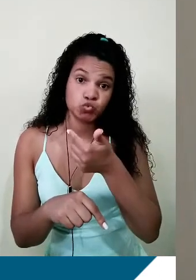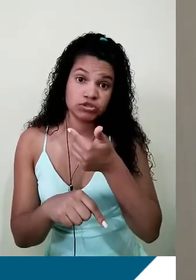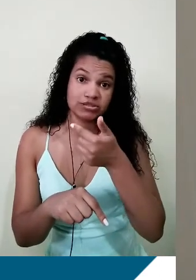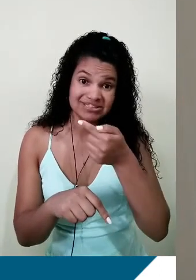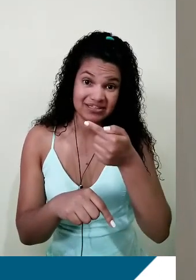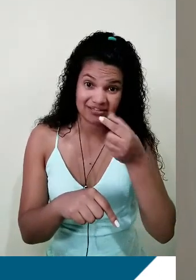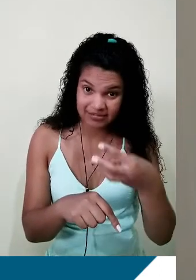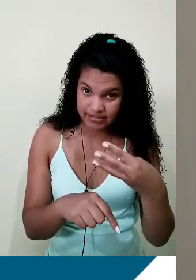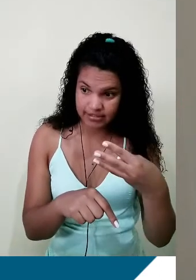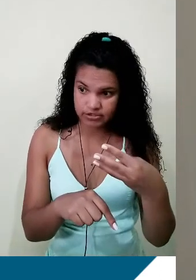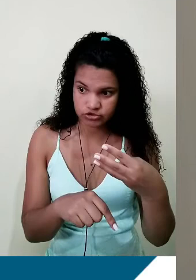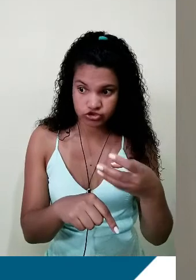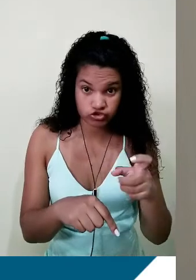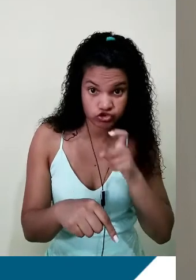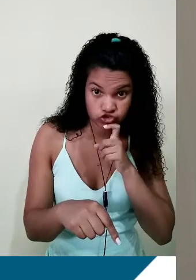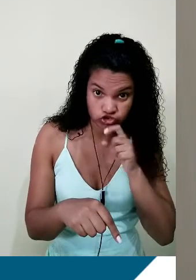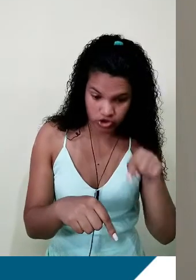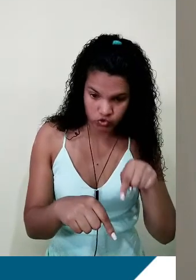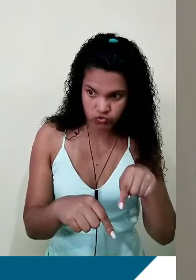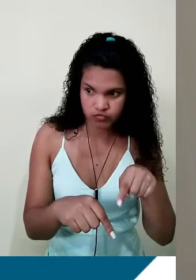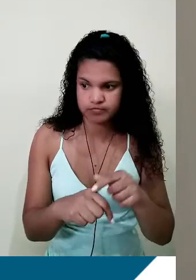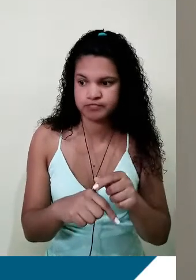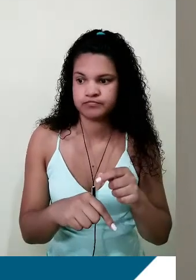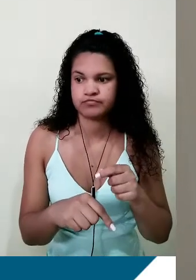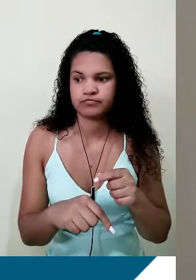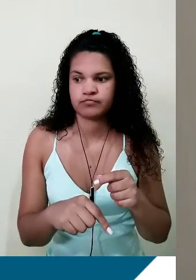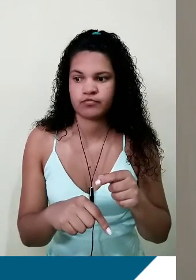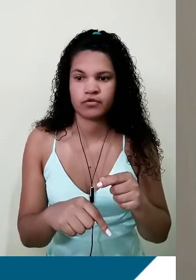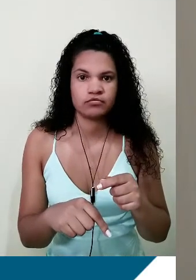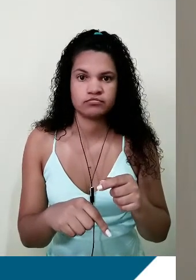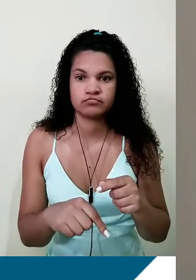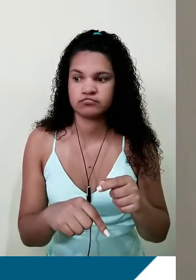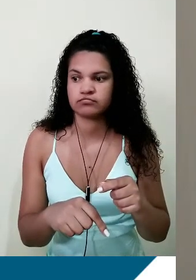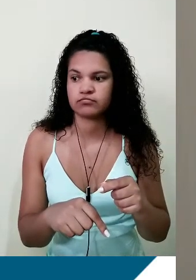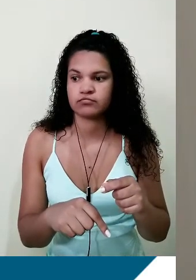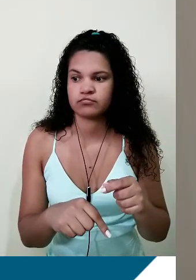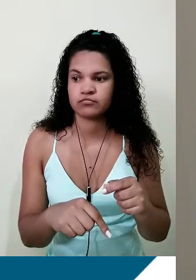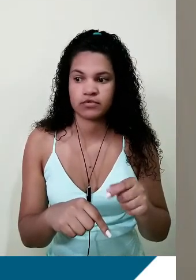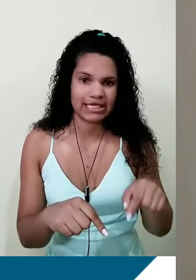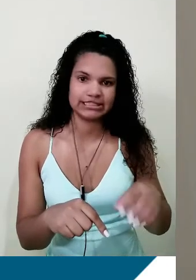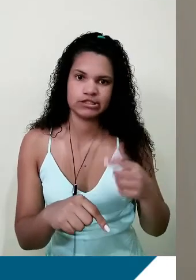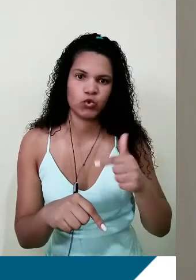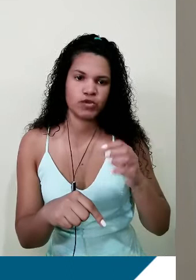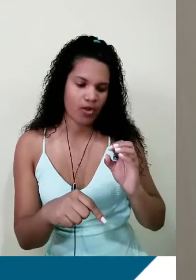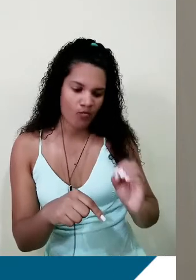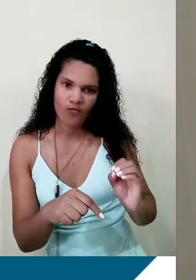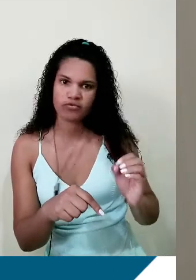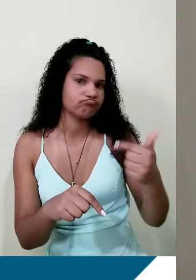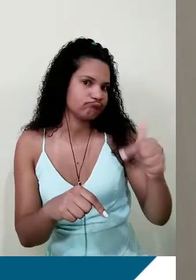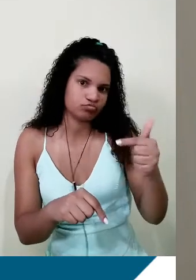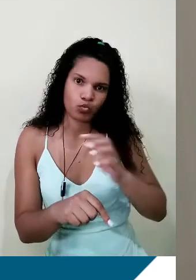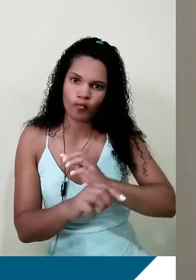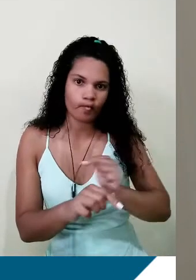273 Kelvin, que não tem o graus, e a água fervendo